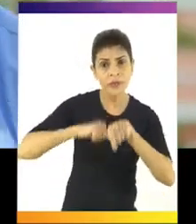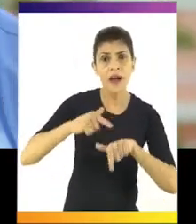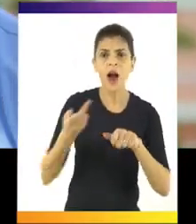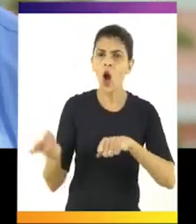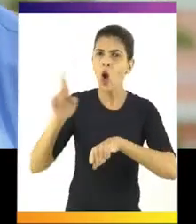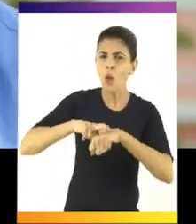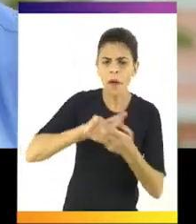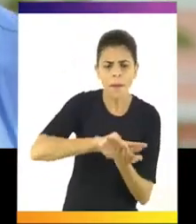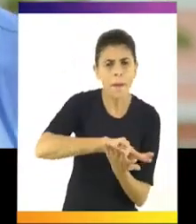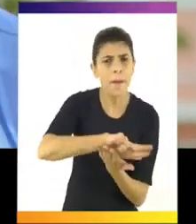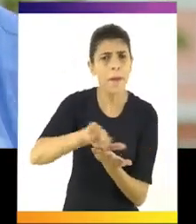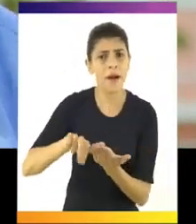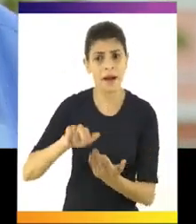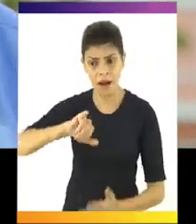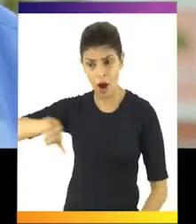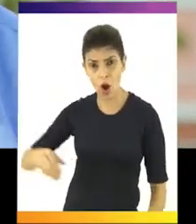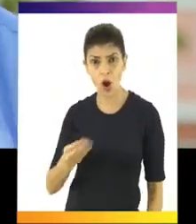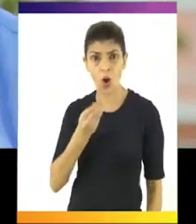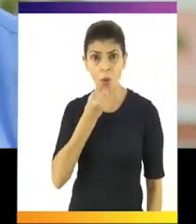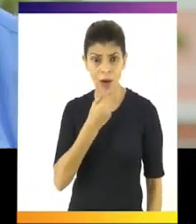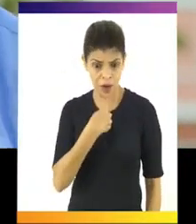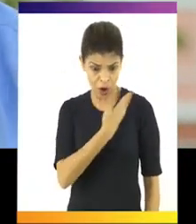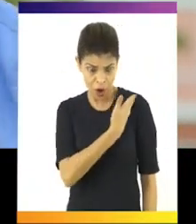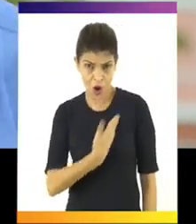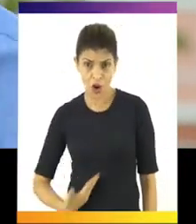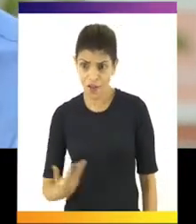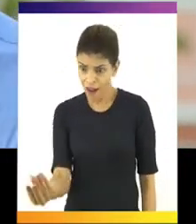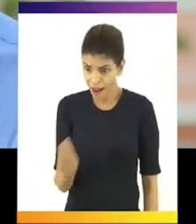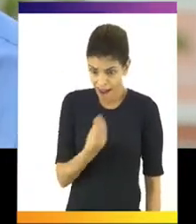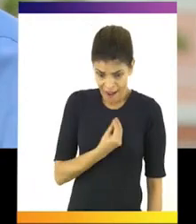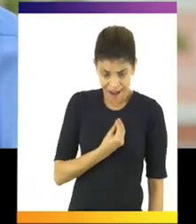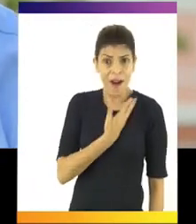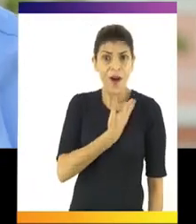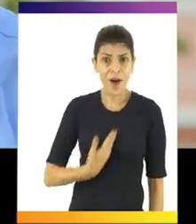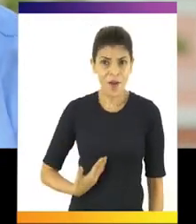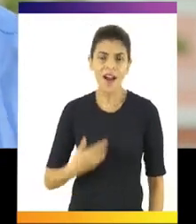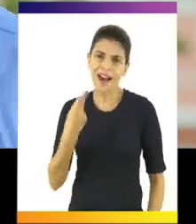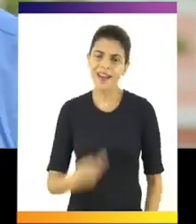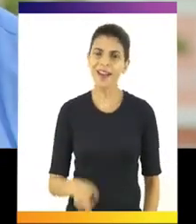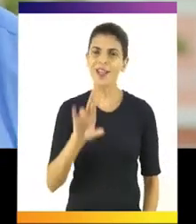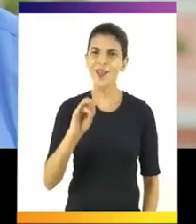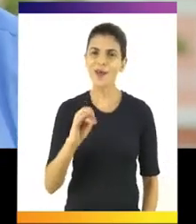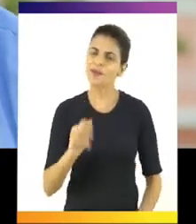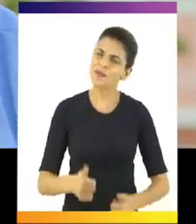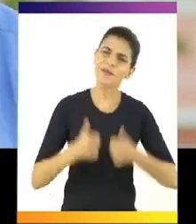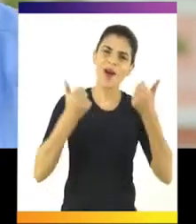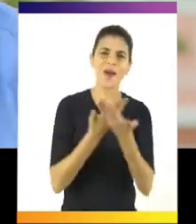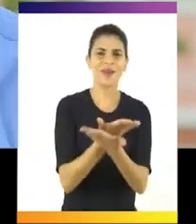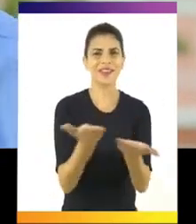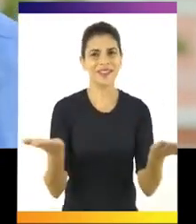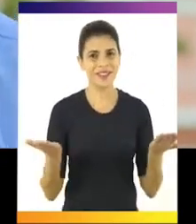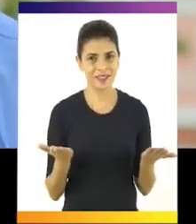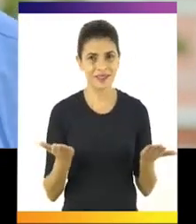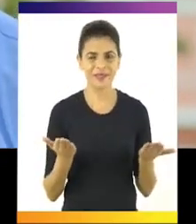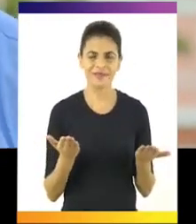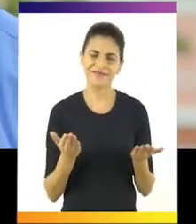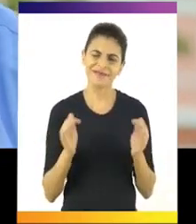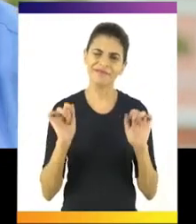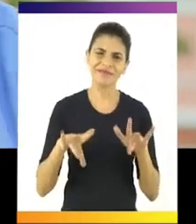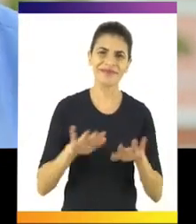recuperar. Eu não vou desperdiçar essa oportunidade que a vida me deu de fazer o Rio de Janeiro um lugar melhor